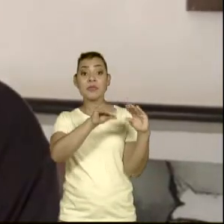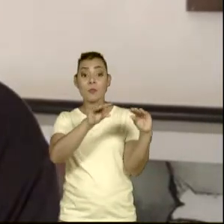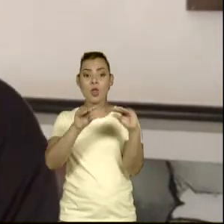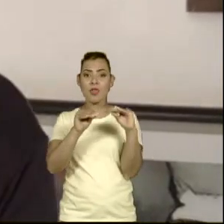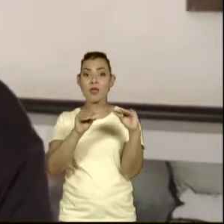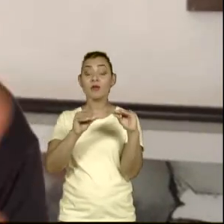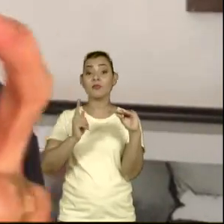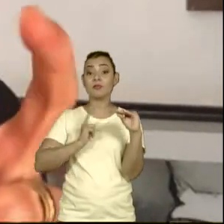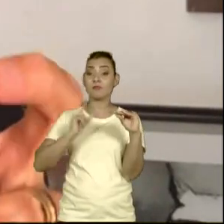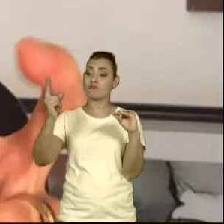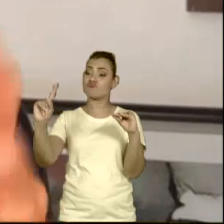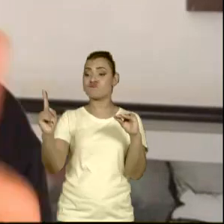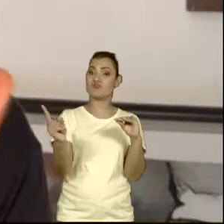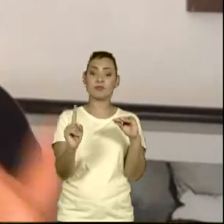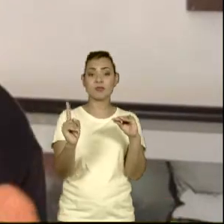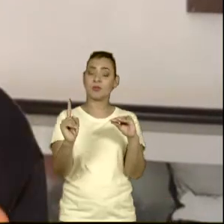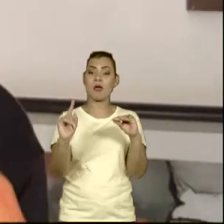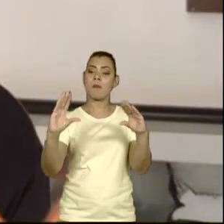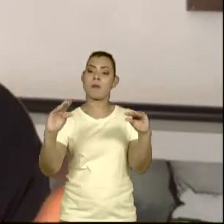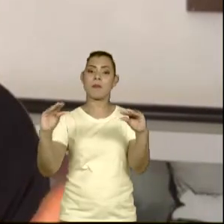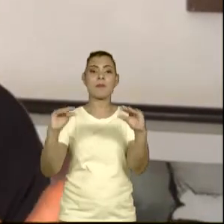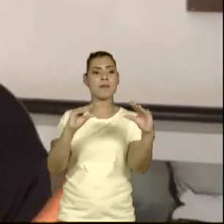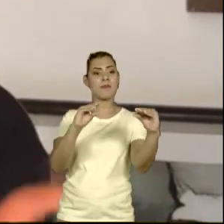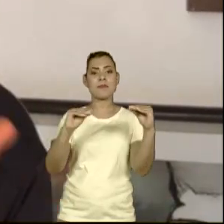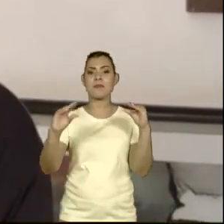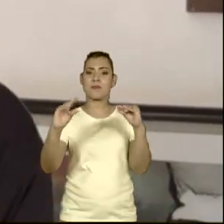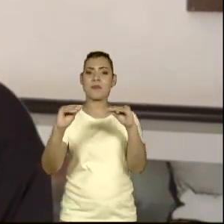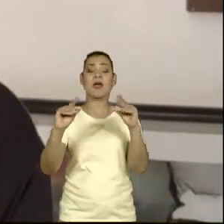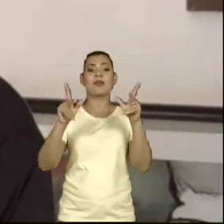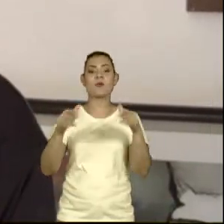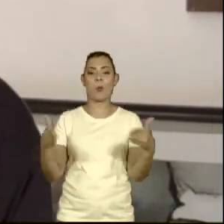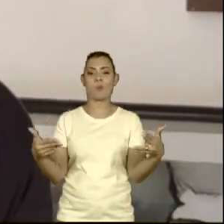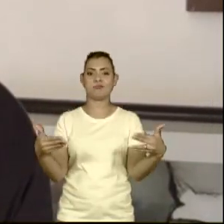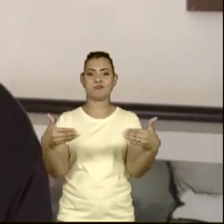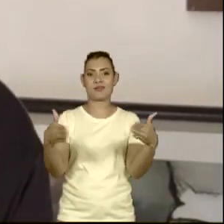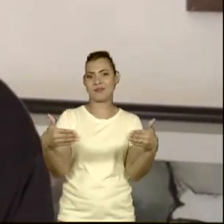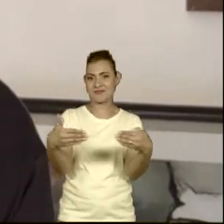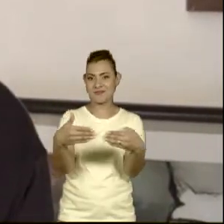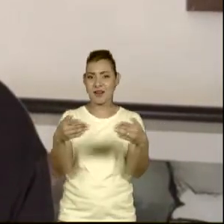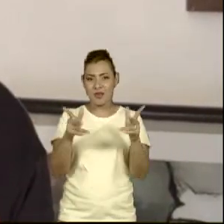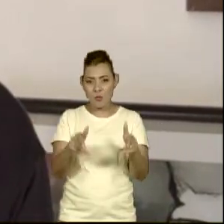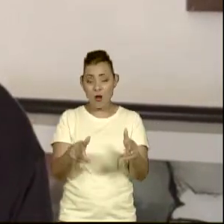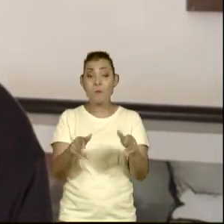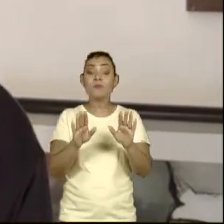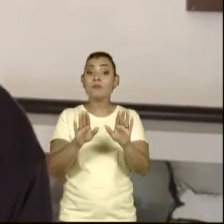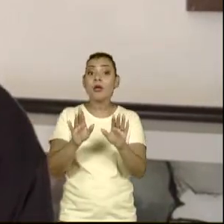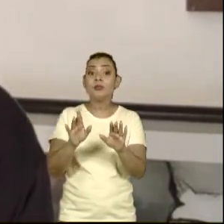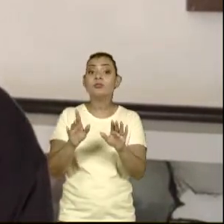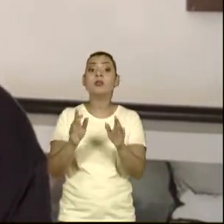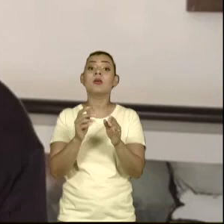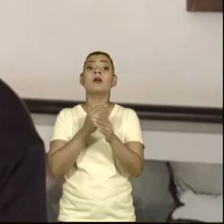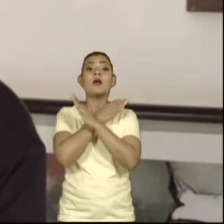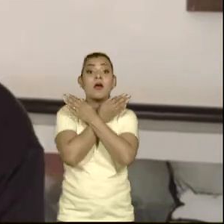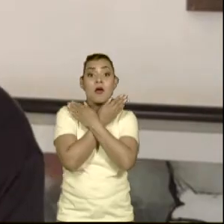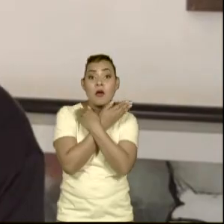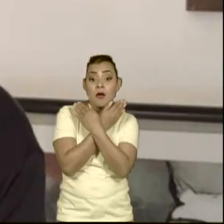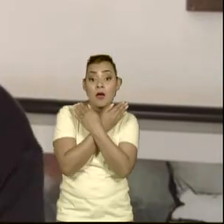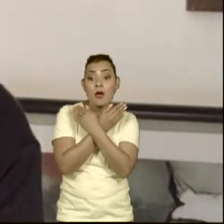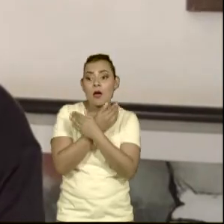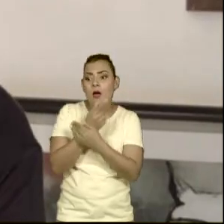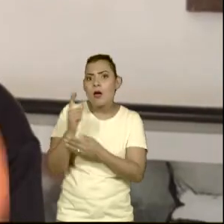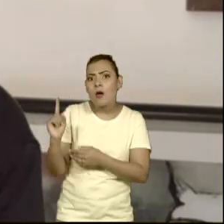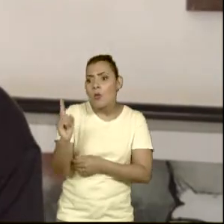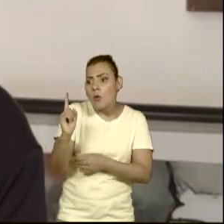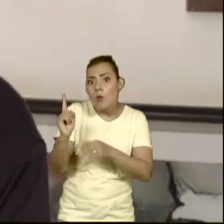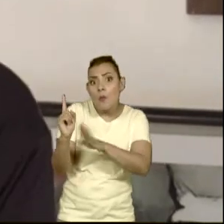encontrariam para fazer a mesma função de cabeça de desenho animado que tinha no Gloob Gloob. Mas, eles resolveram fazer um programa onde um menino, uma